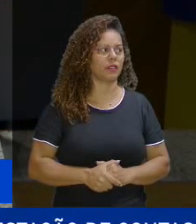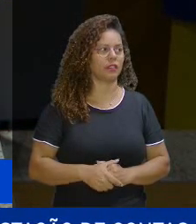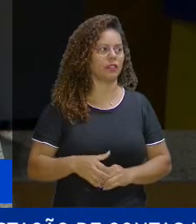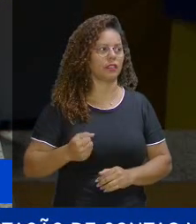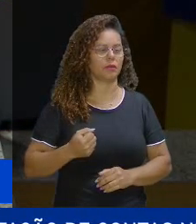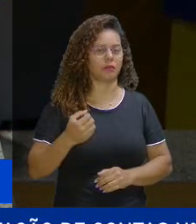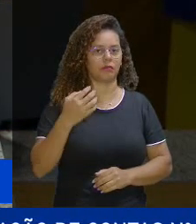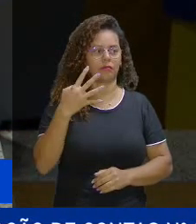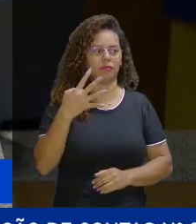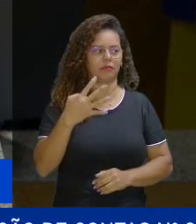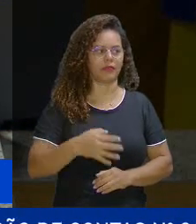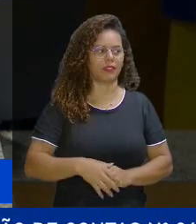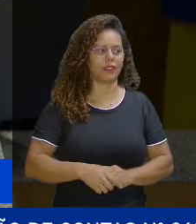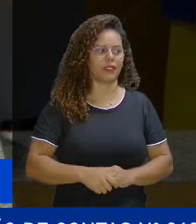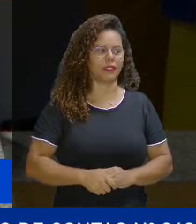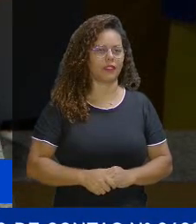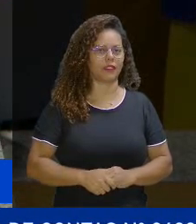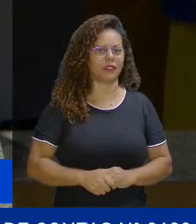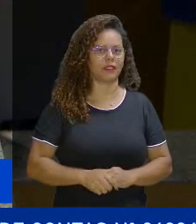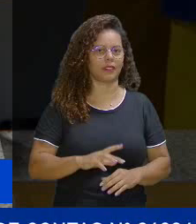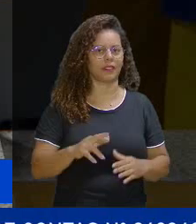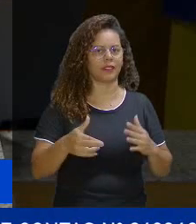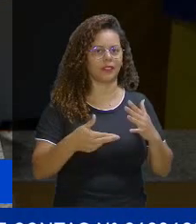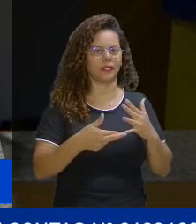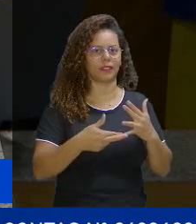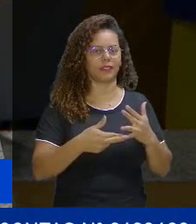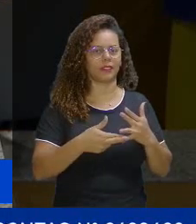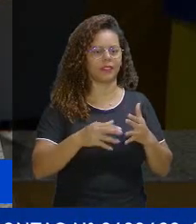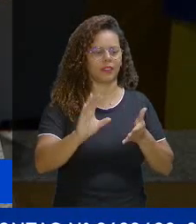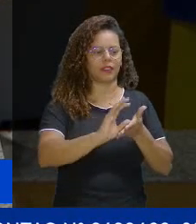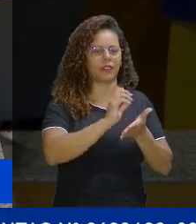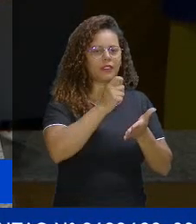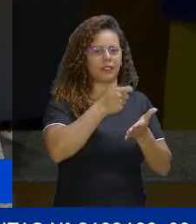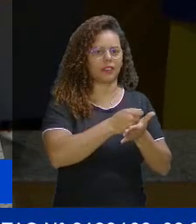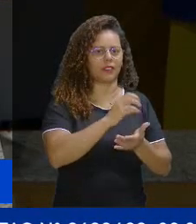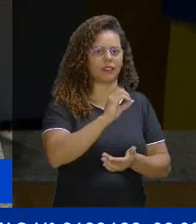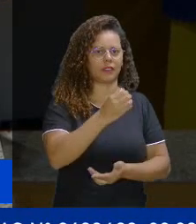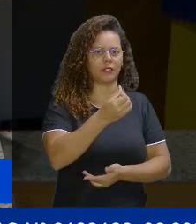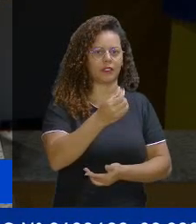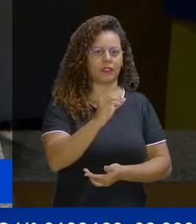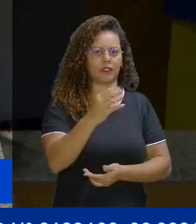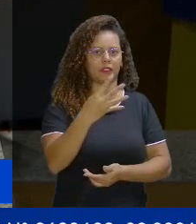Número 4, o juiz é o recurso eleitoral na prestação de contas número